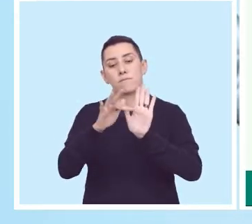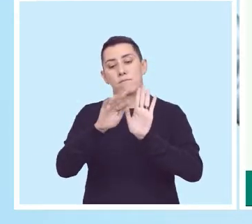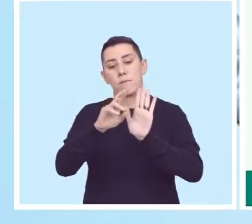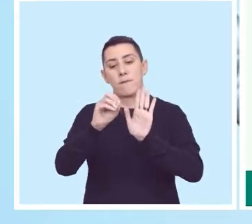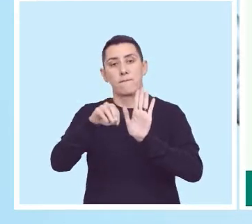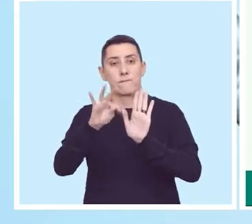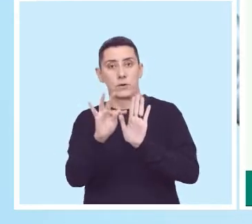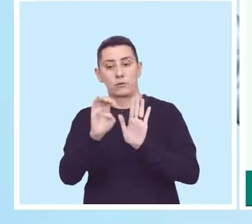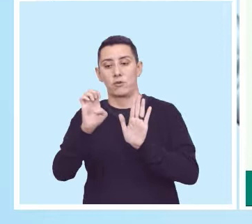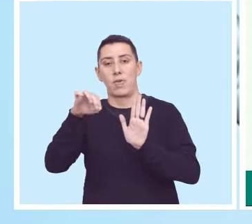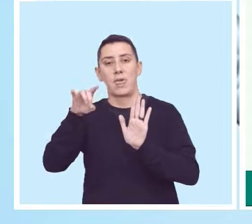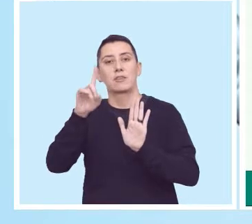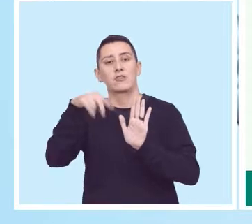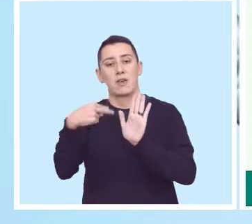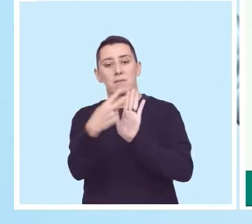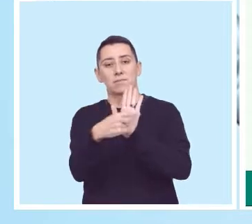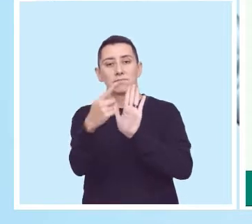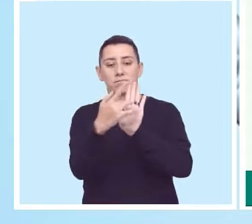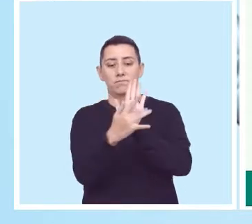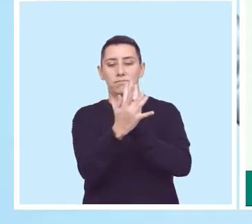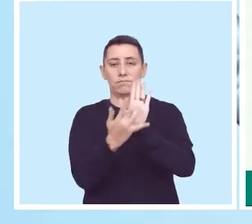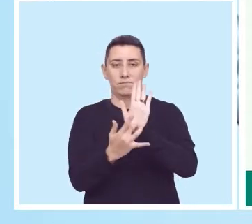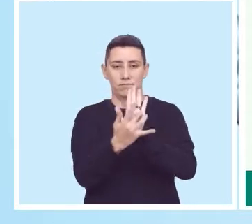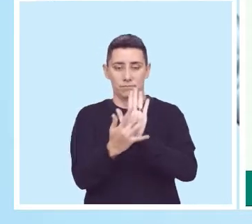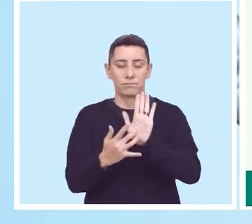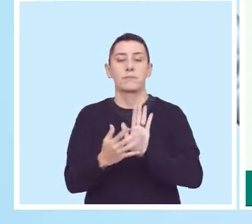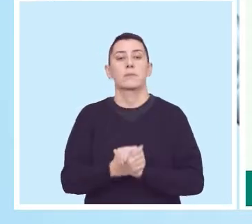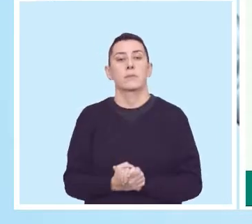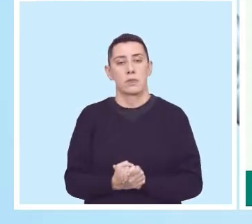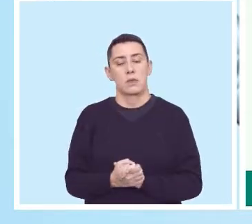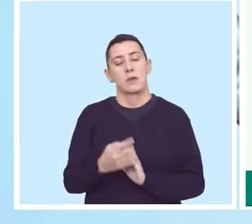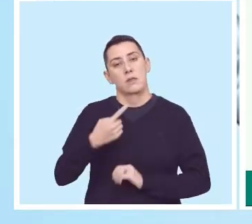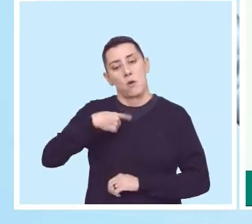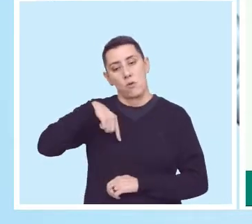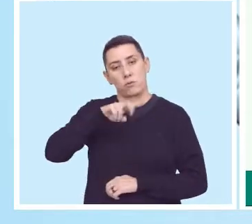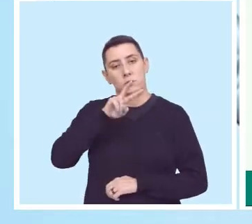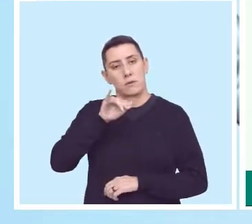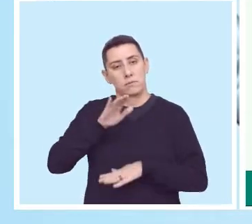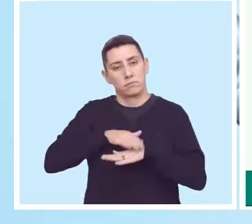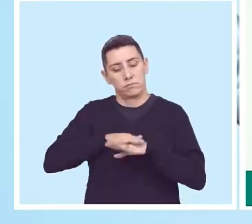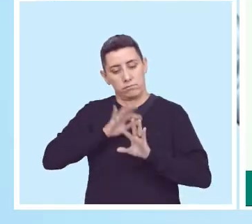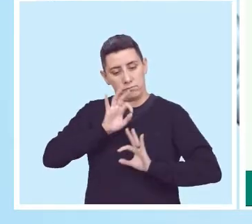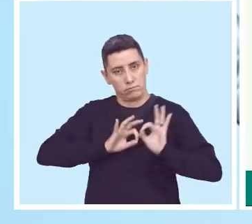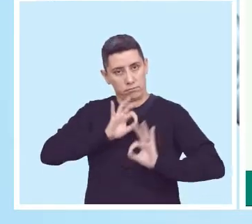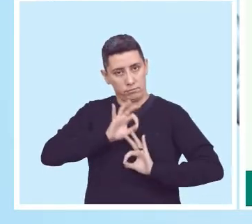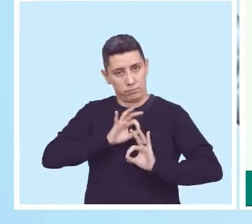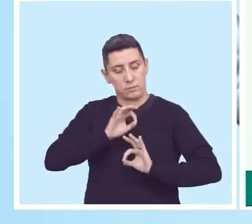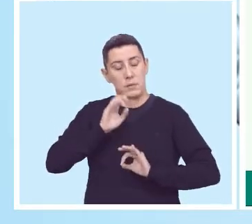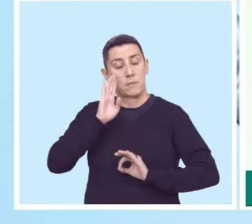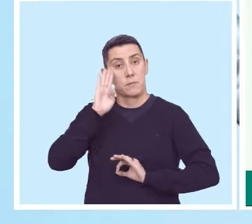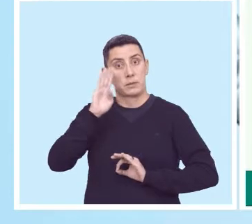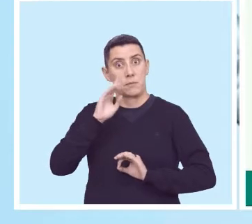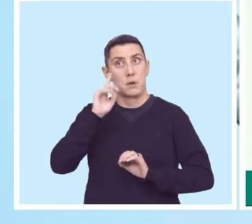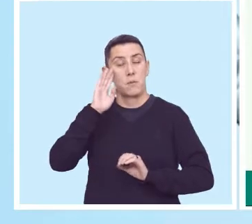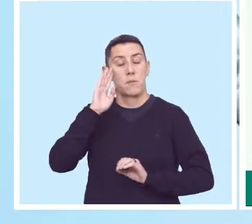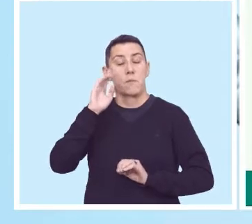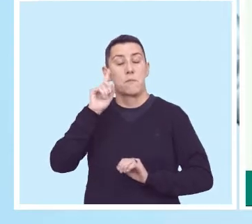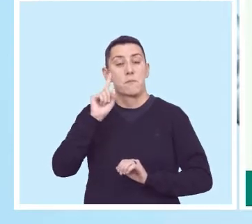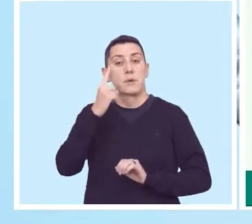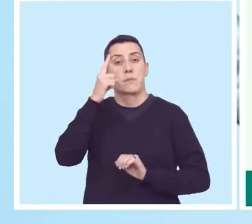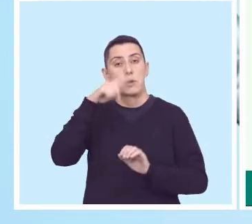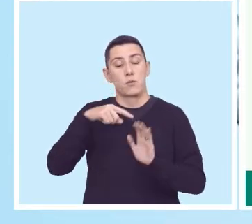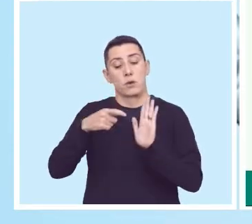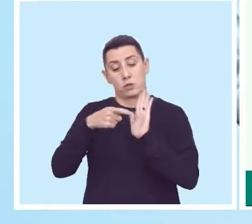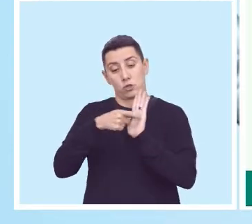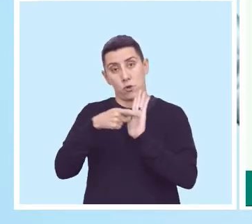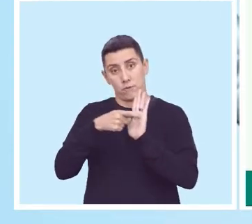poder interagir. Então, nós vamos fazer dessa maneira. Primeiro apresentando a parte front-end, né, a parte de software, e